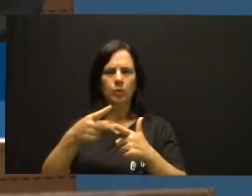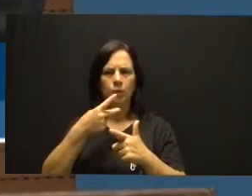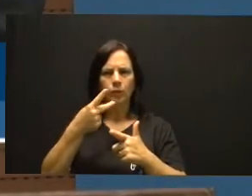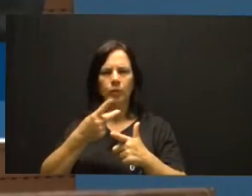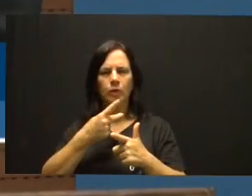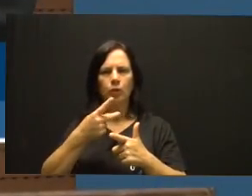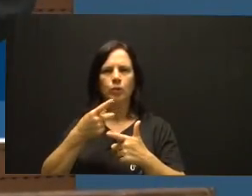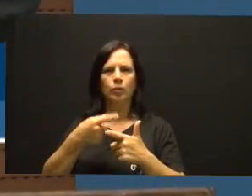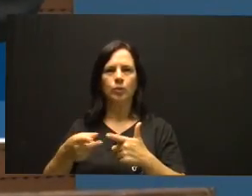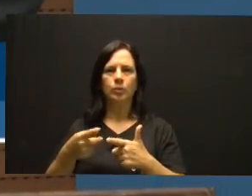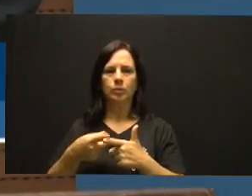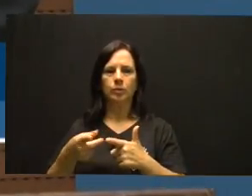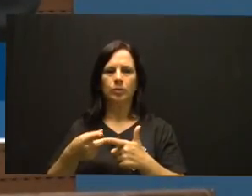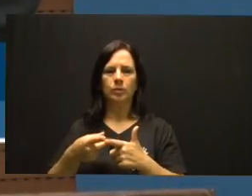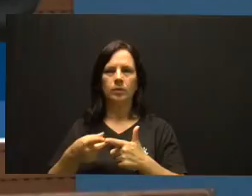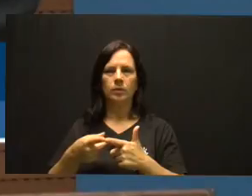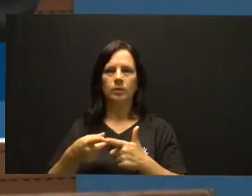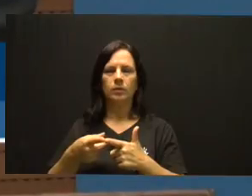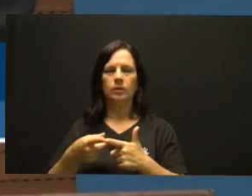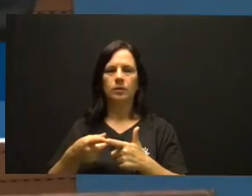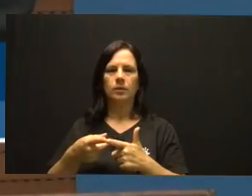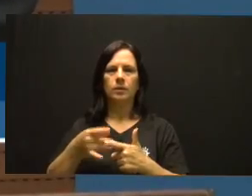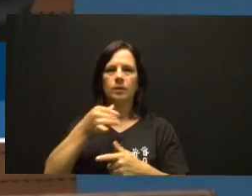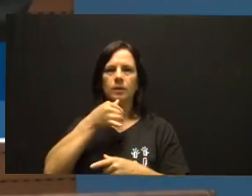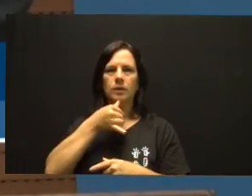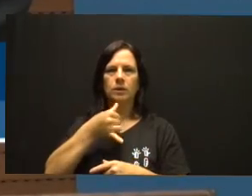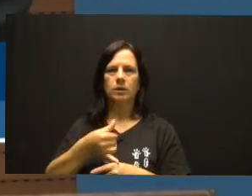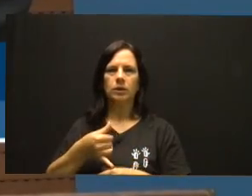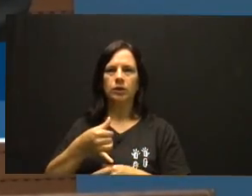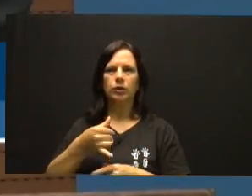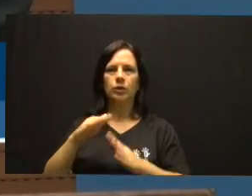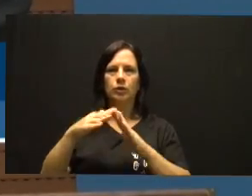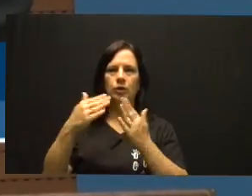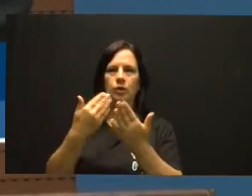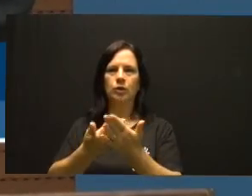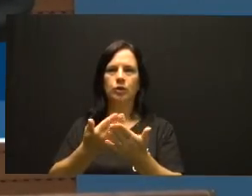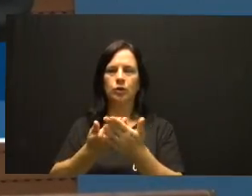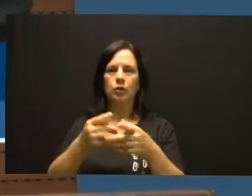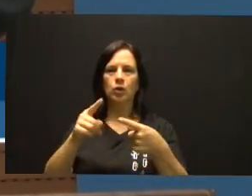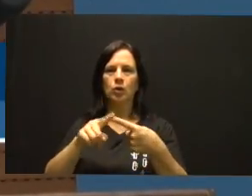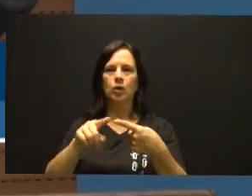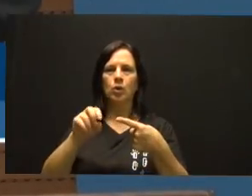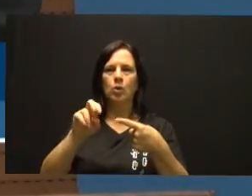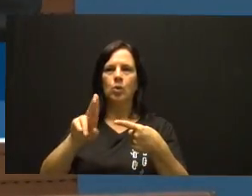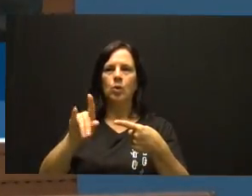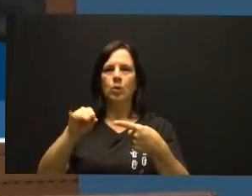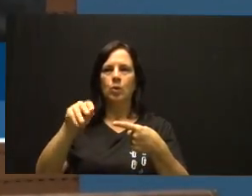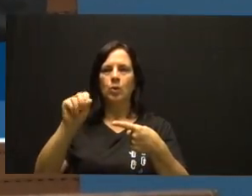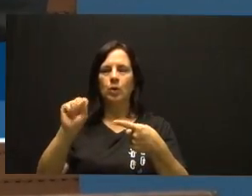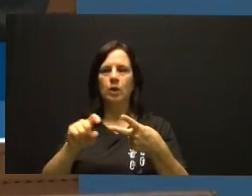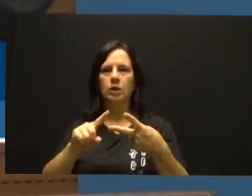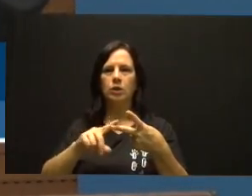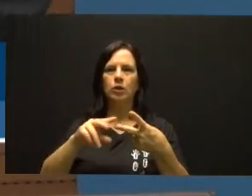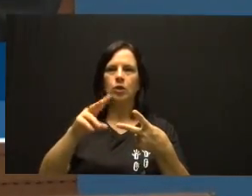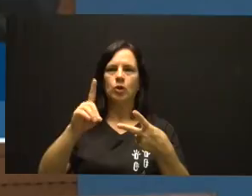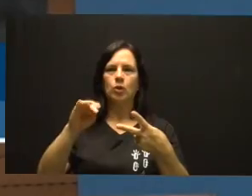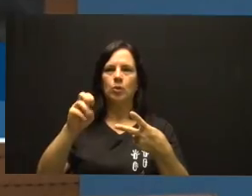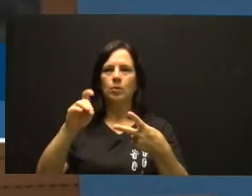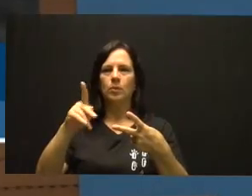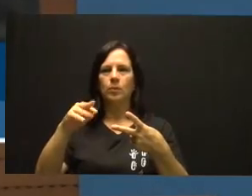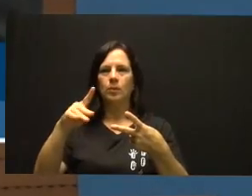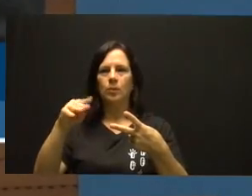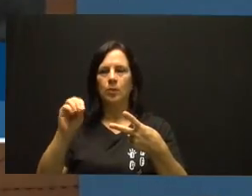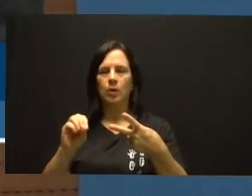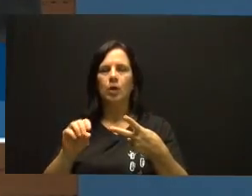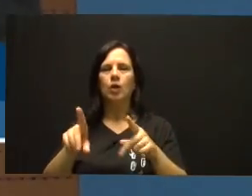da situação lastimável da escola Ulisses Guimarães, do Adão Pedro, como